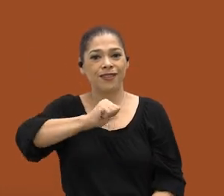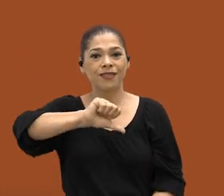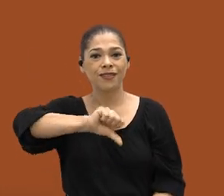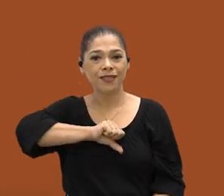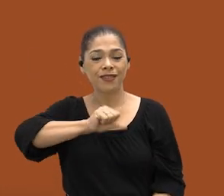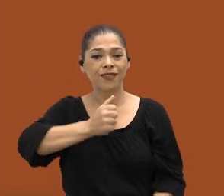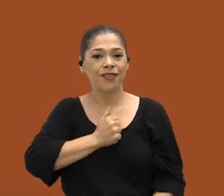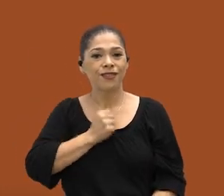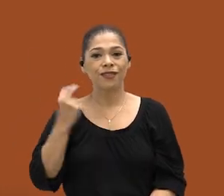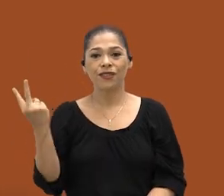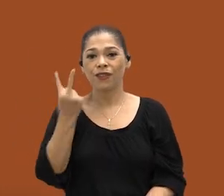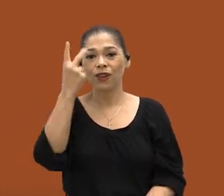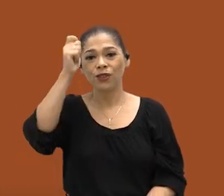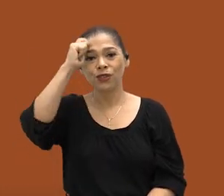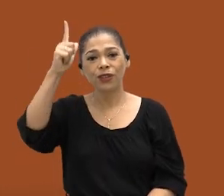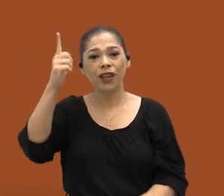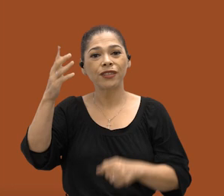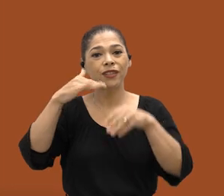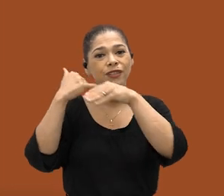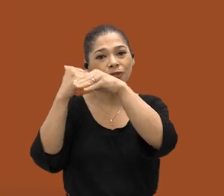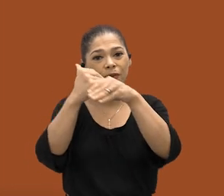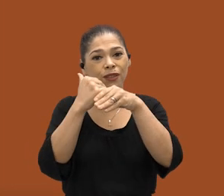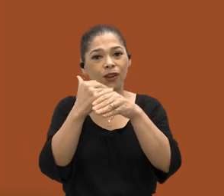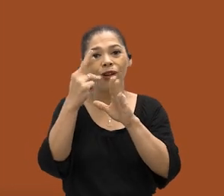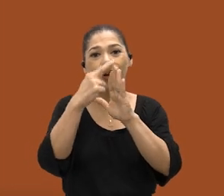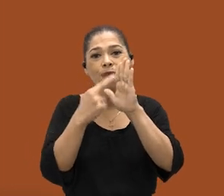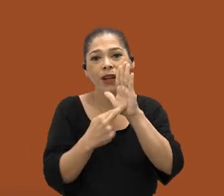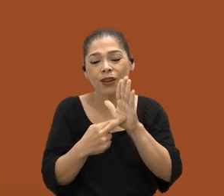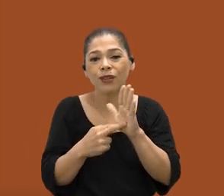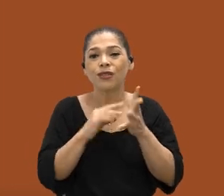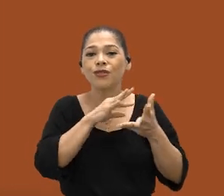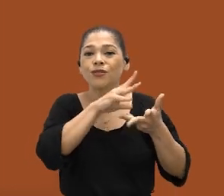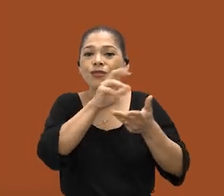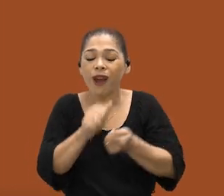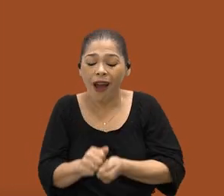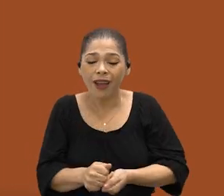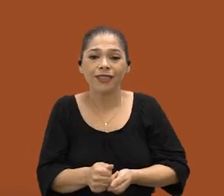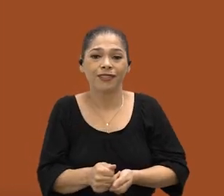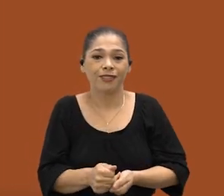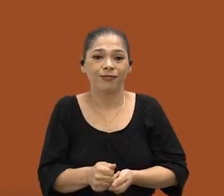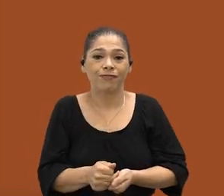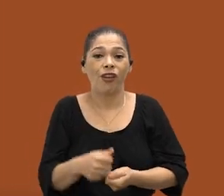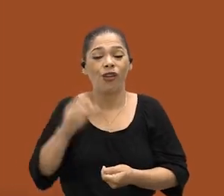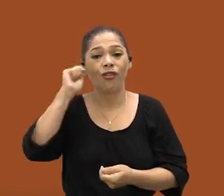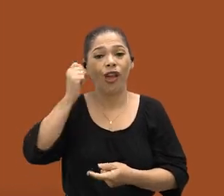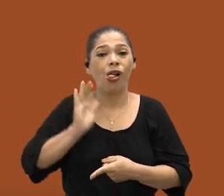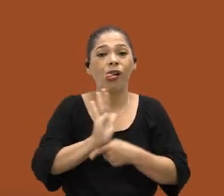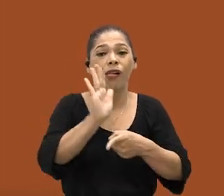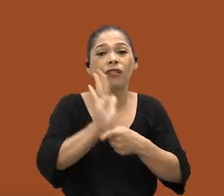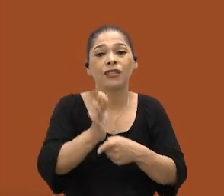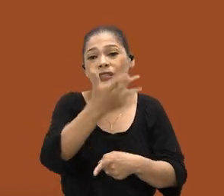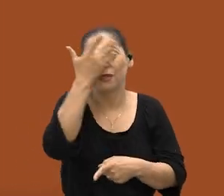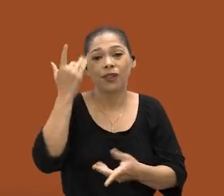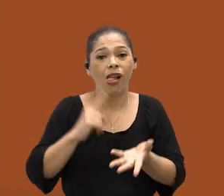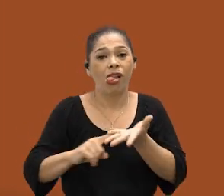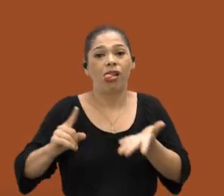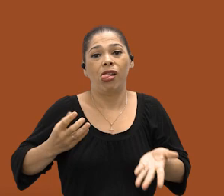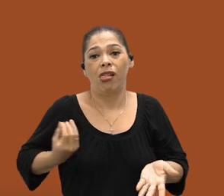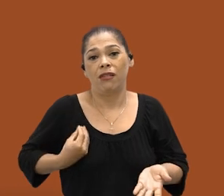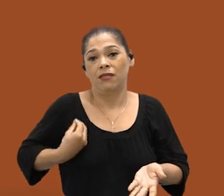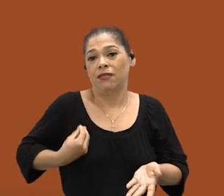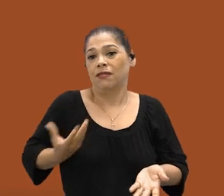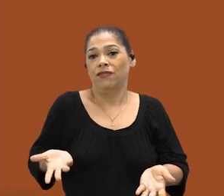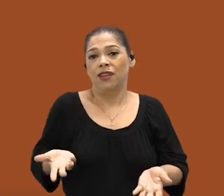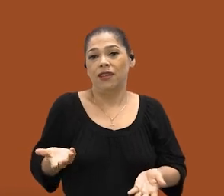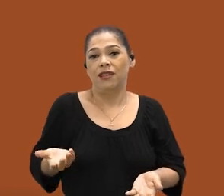dos valores culturais seriam os padrões universais e isso é muito importante para